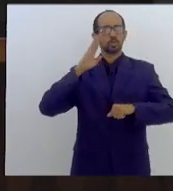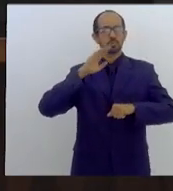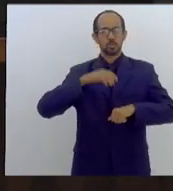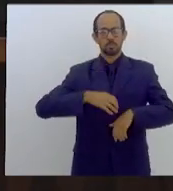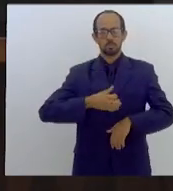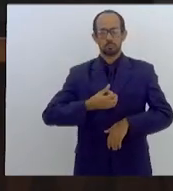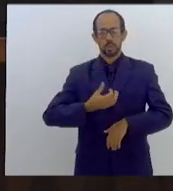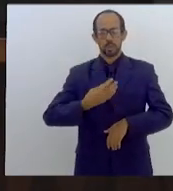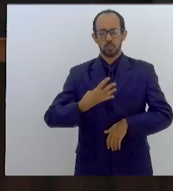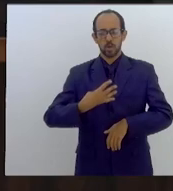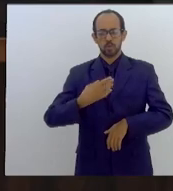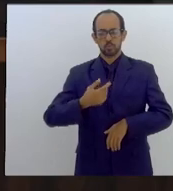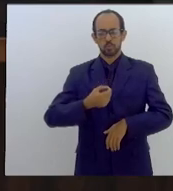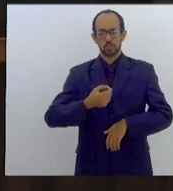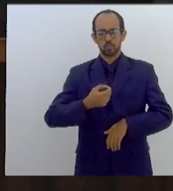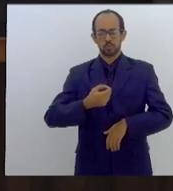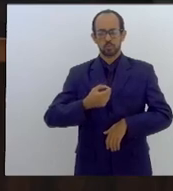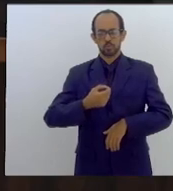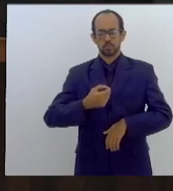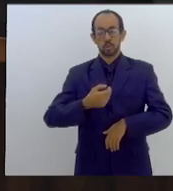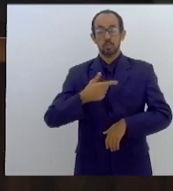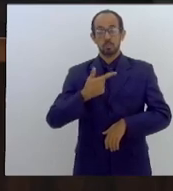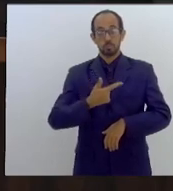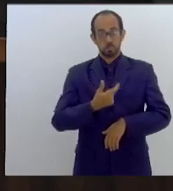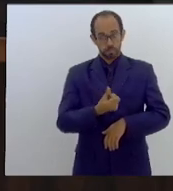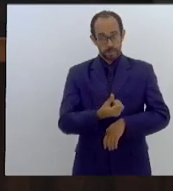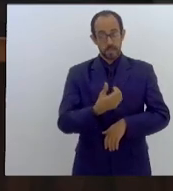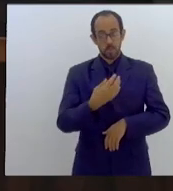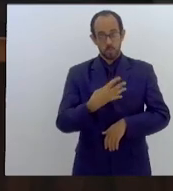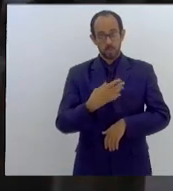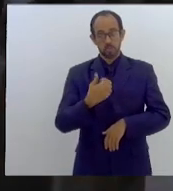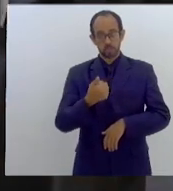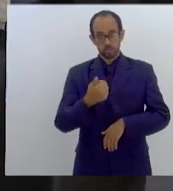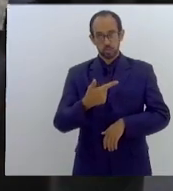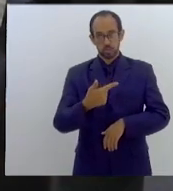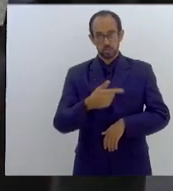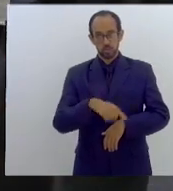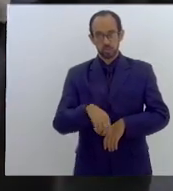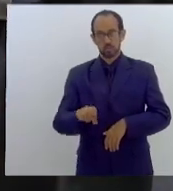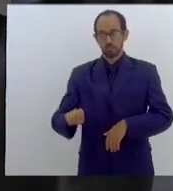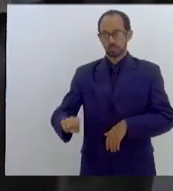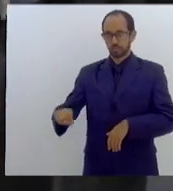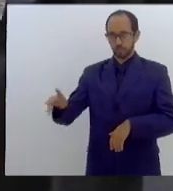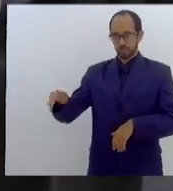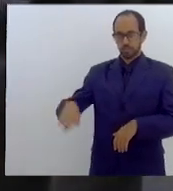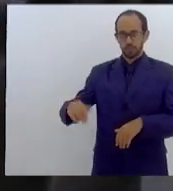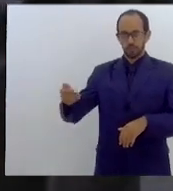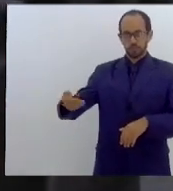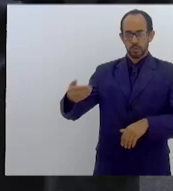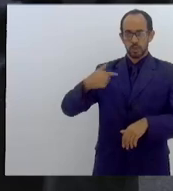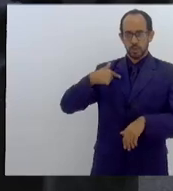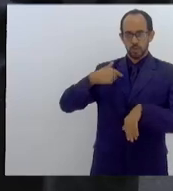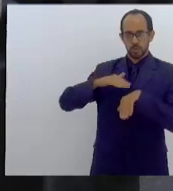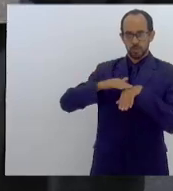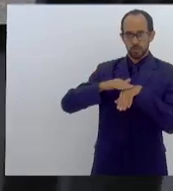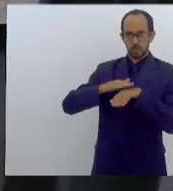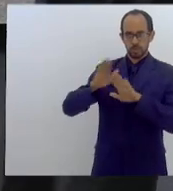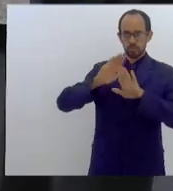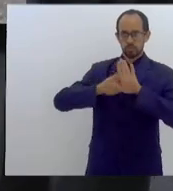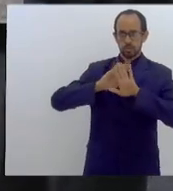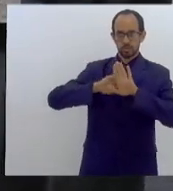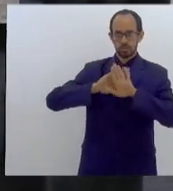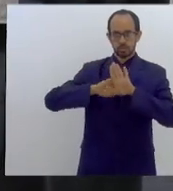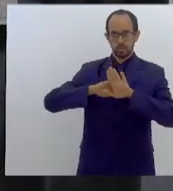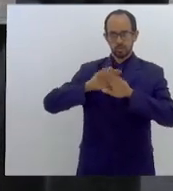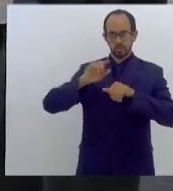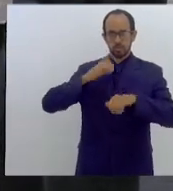6412. Presidente, questão de ordem com relação... Questão de ordem, deputado Jorge Felipe. O pedido anterior, estava conversando... ali nos bastidores com o deputado Luiz